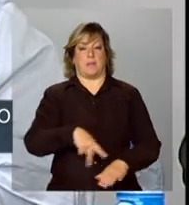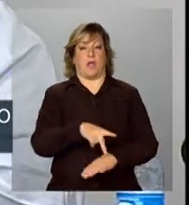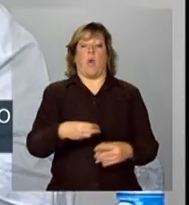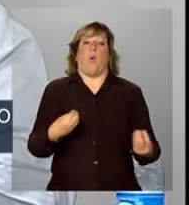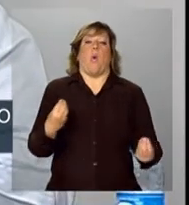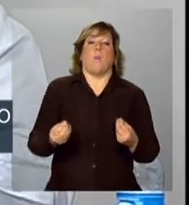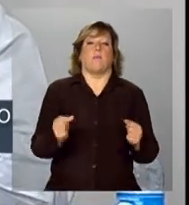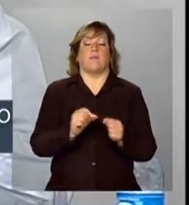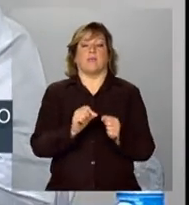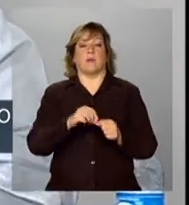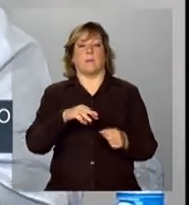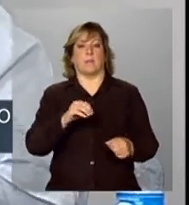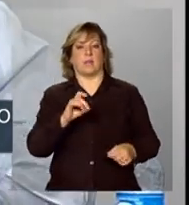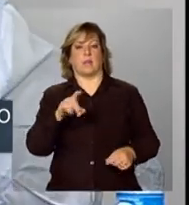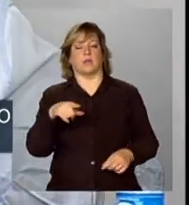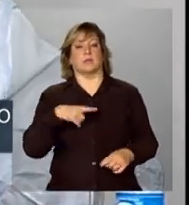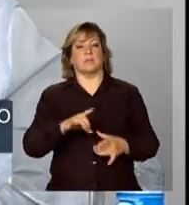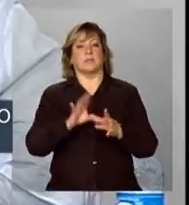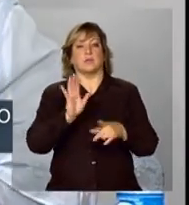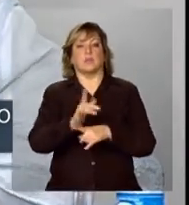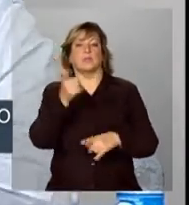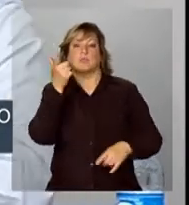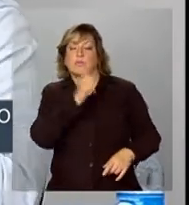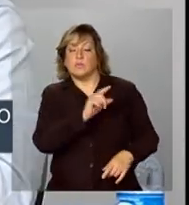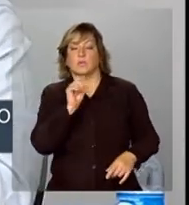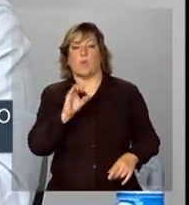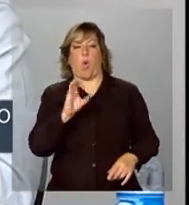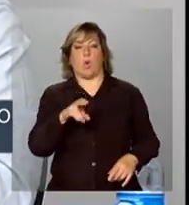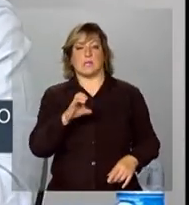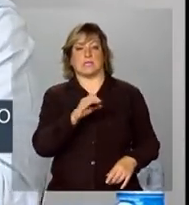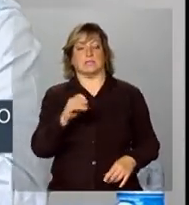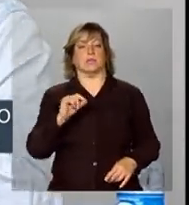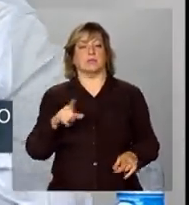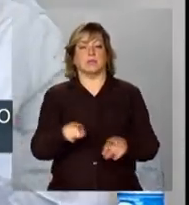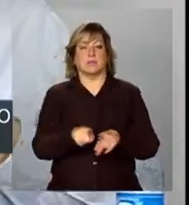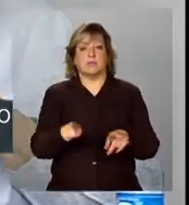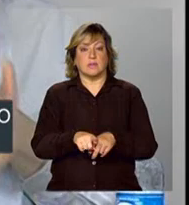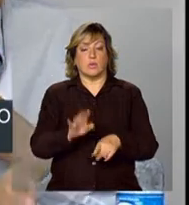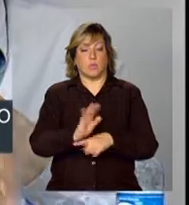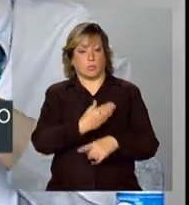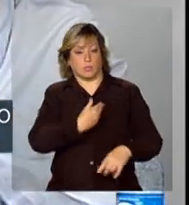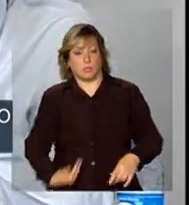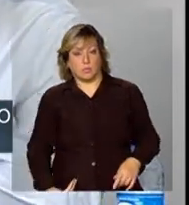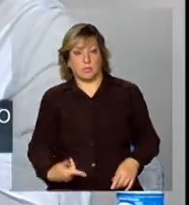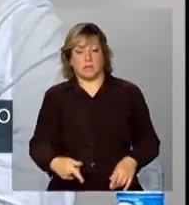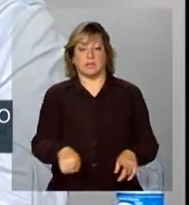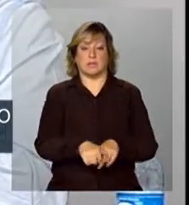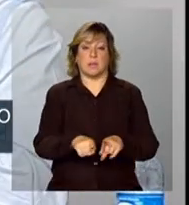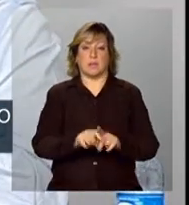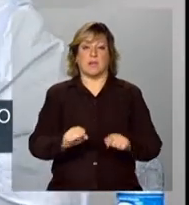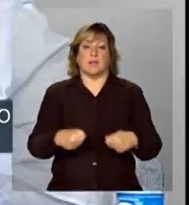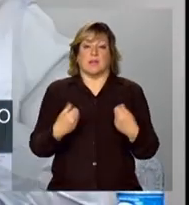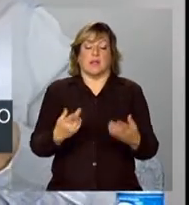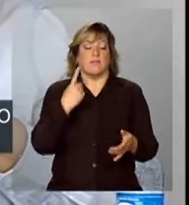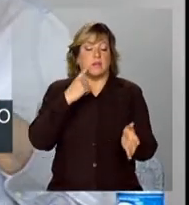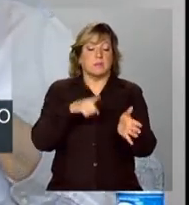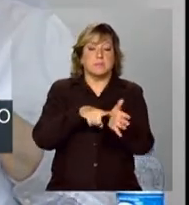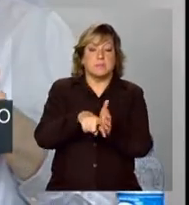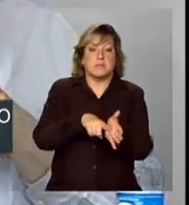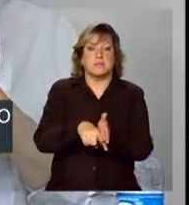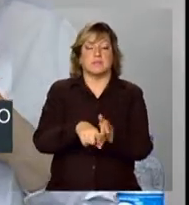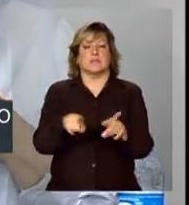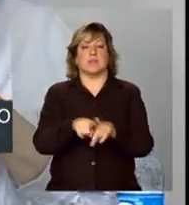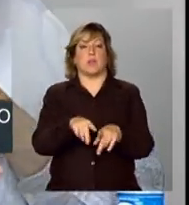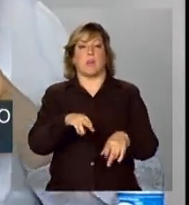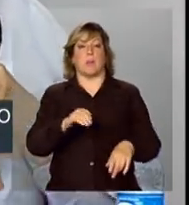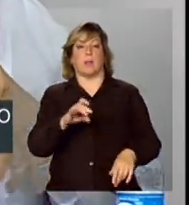que eu faço modelos que permitam, de concessões à proteção integral, ou concessões públicas, a, de fato, dedicação, por exemplo, à pesquisa, e um